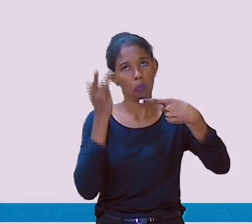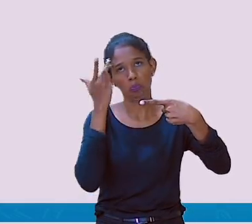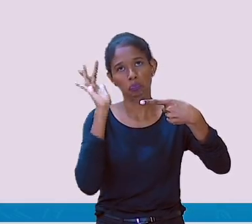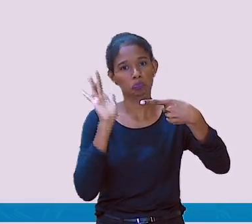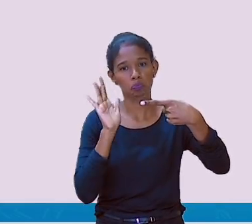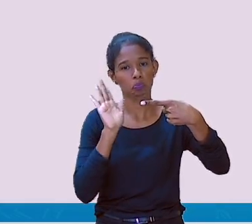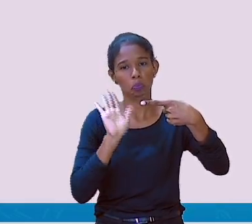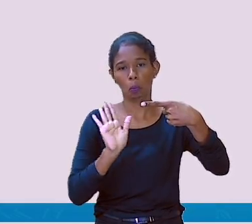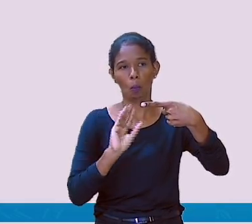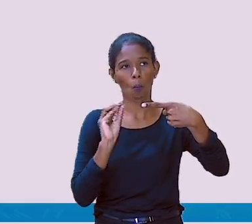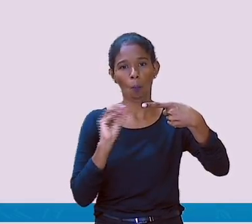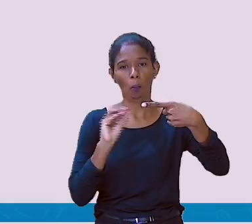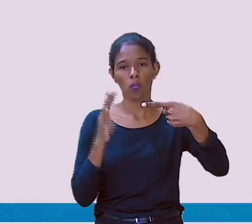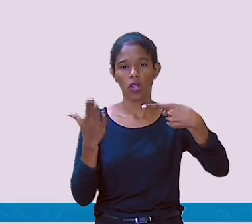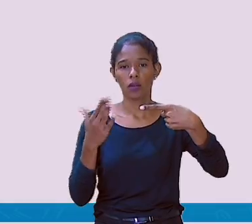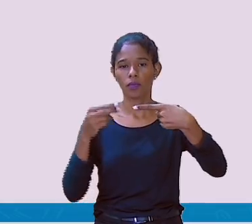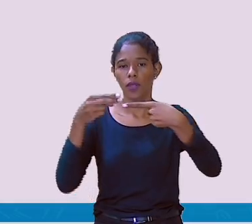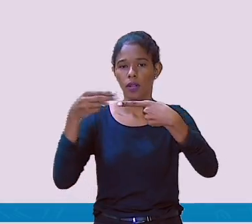a